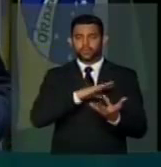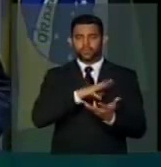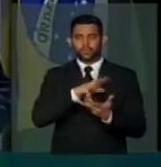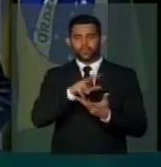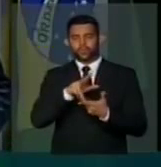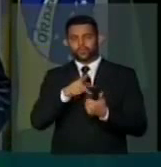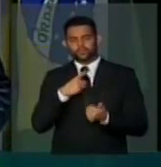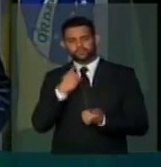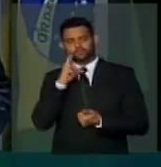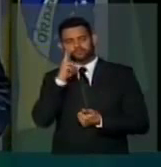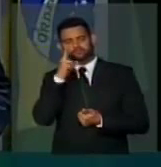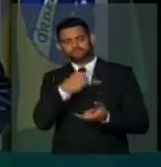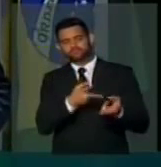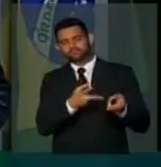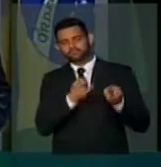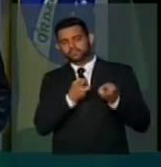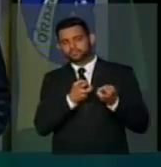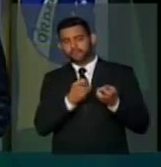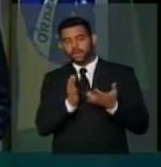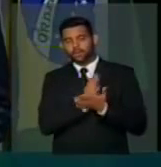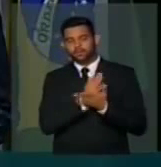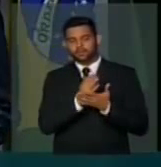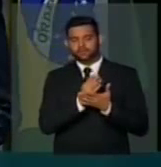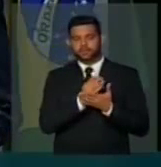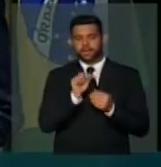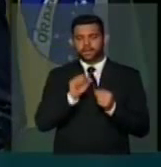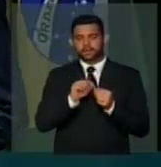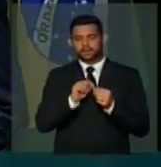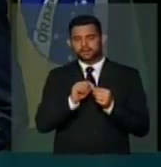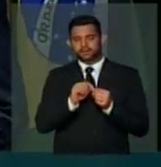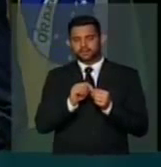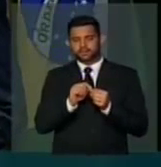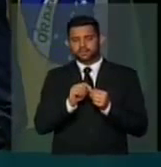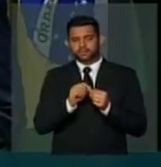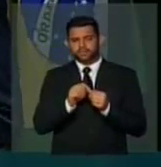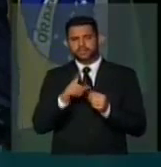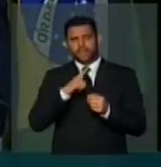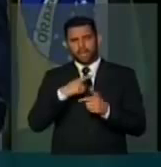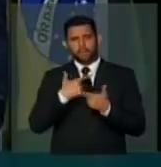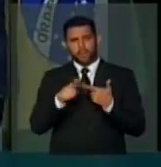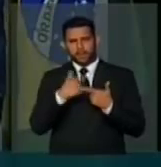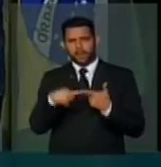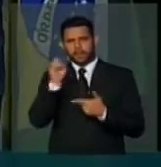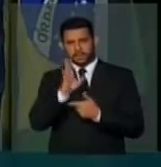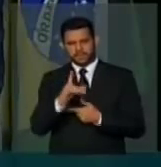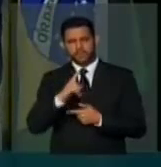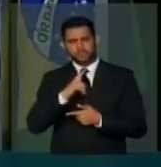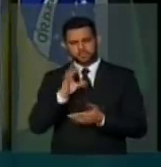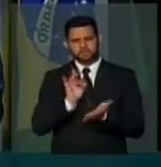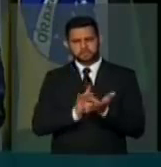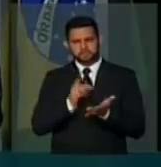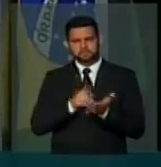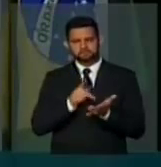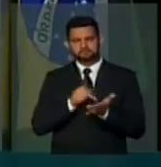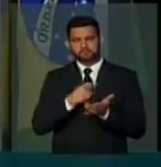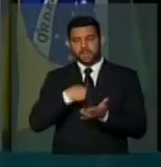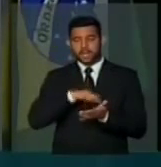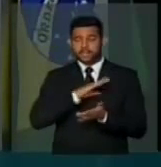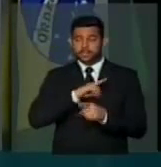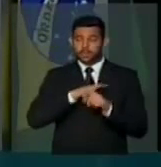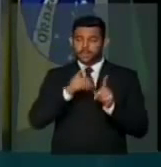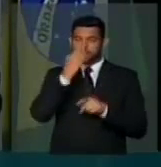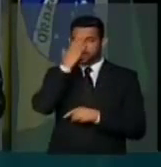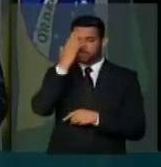se espelhará. Ainda estamos em formatação, cheio de problemas, é verdade. Por isso, quero agradecer à